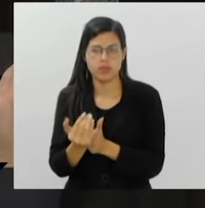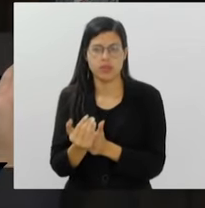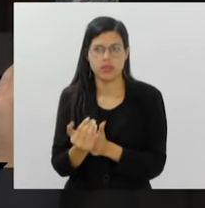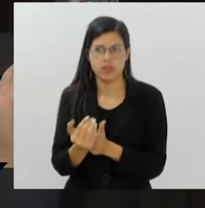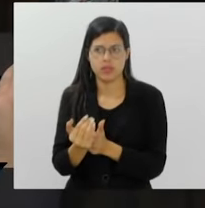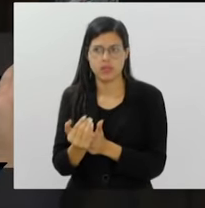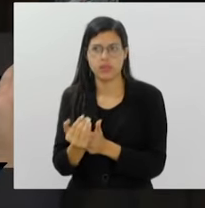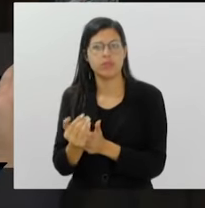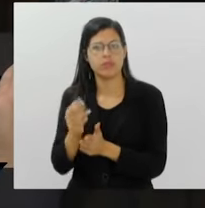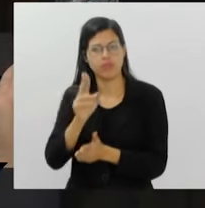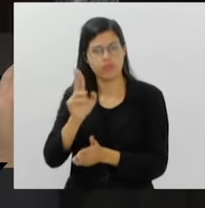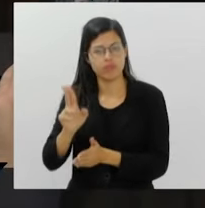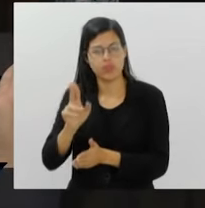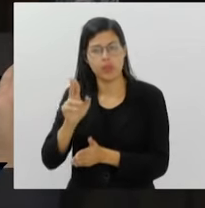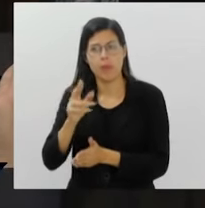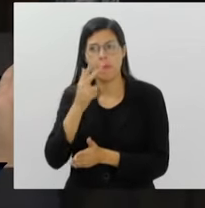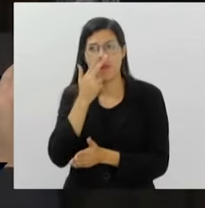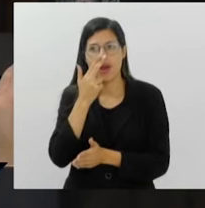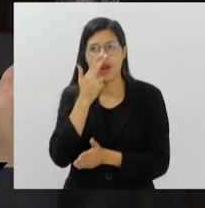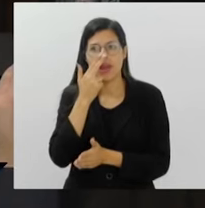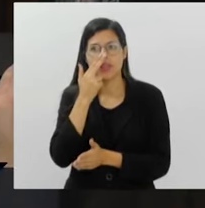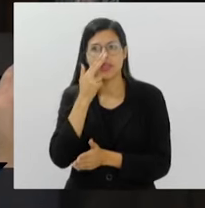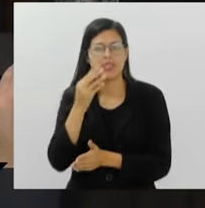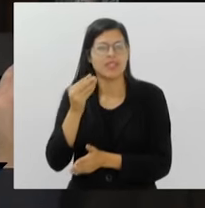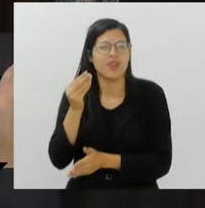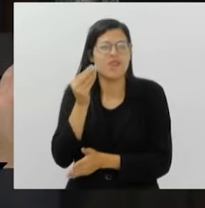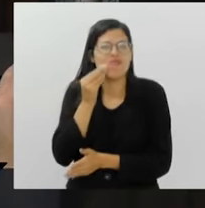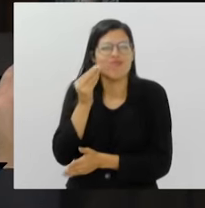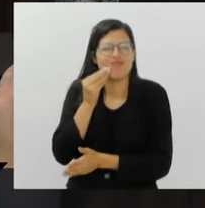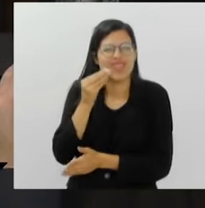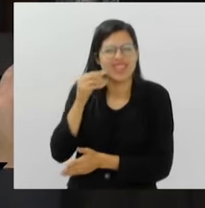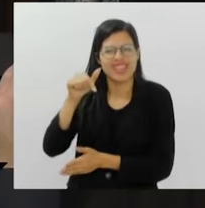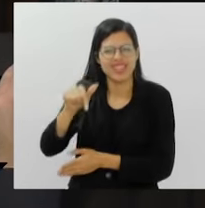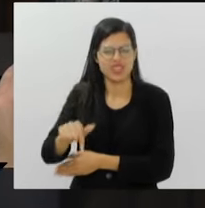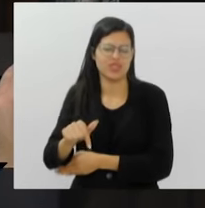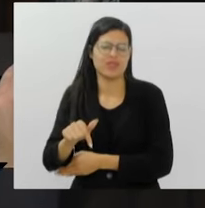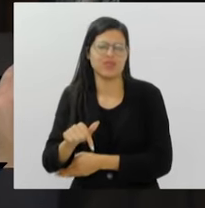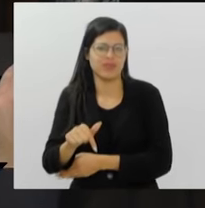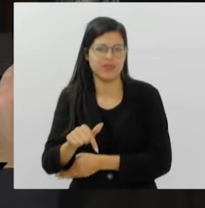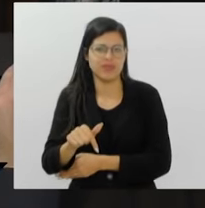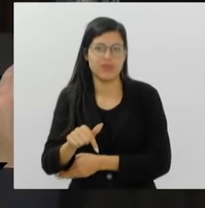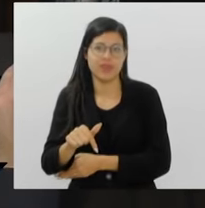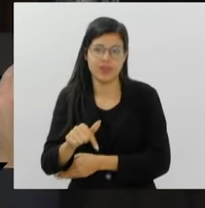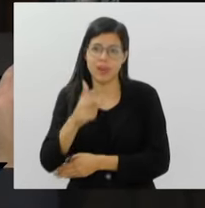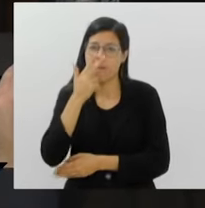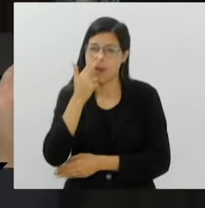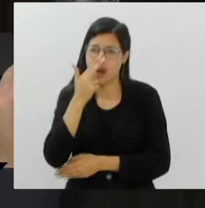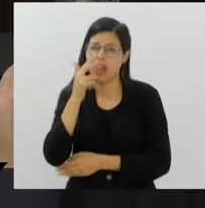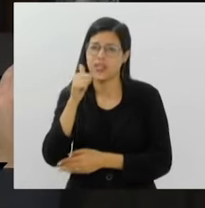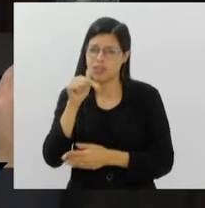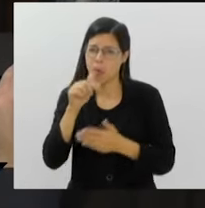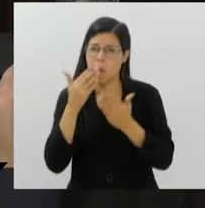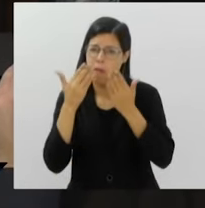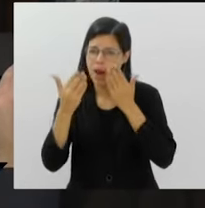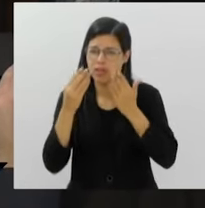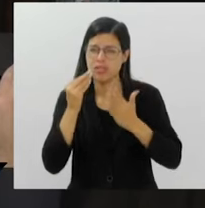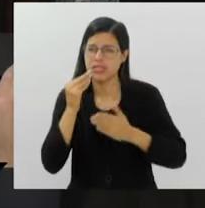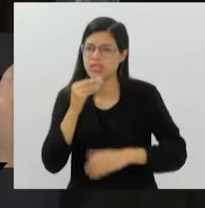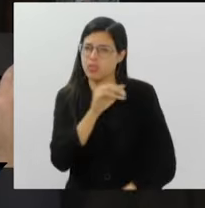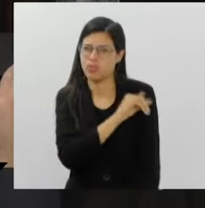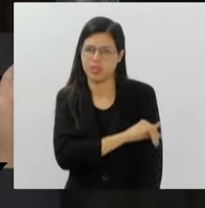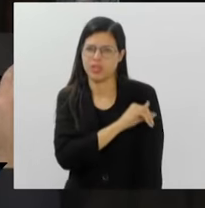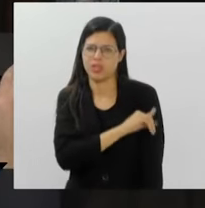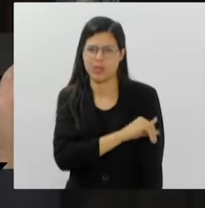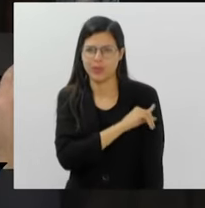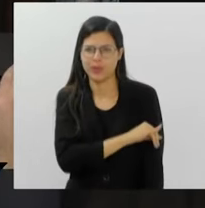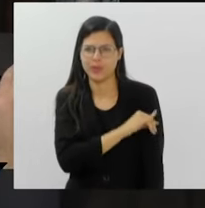do deputado Gualberto, por um laboratório de nada mais, nada menos, que é a cidade do Rio de Janeiro. Então, que